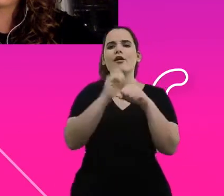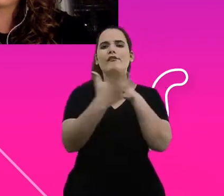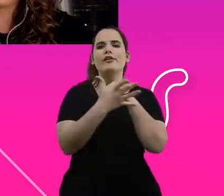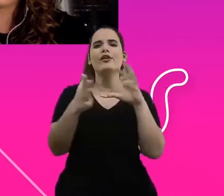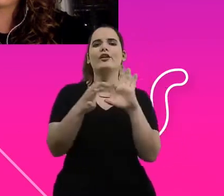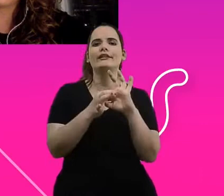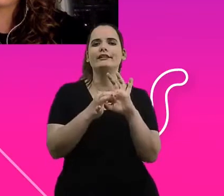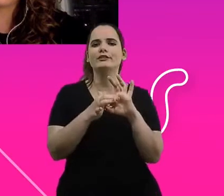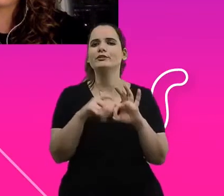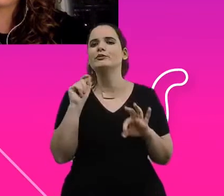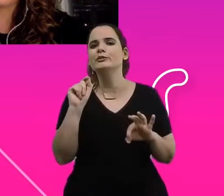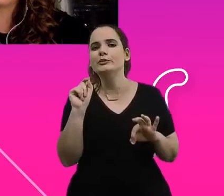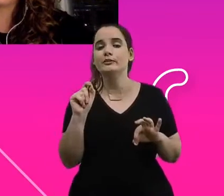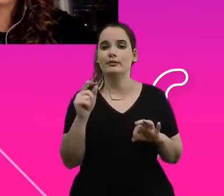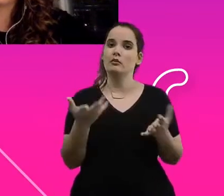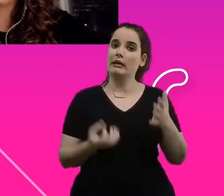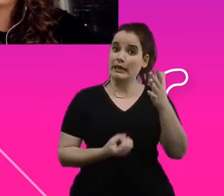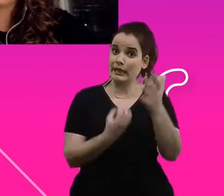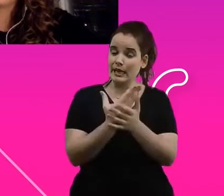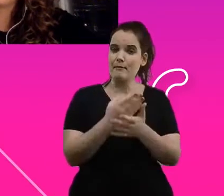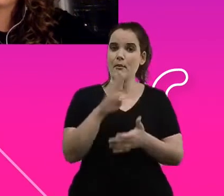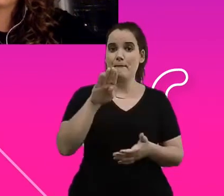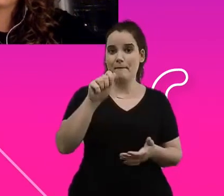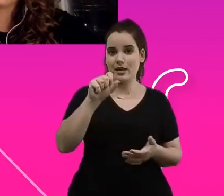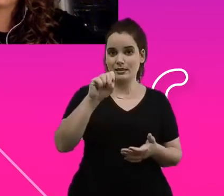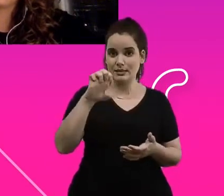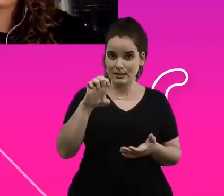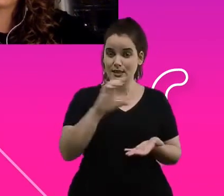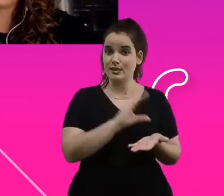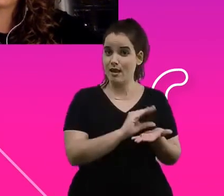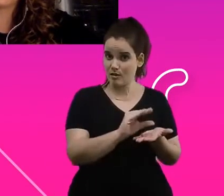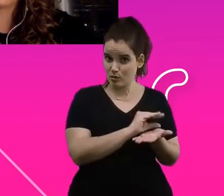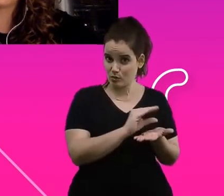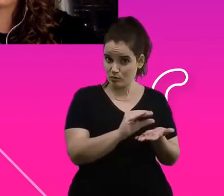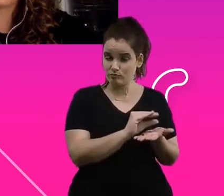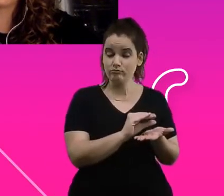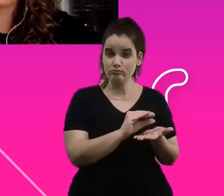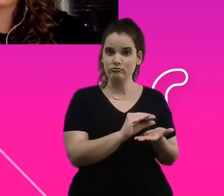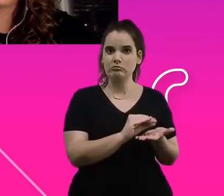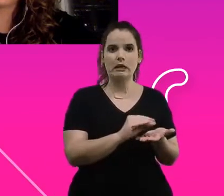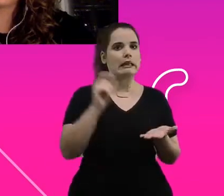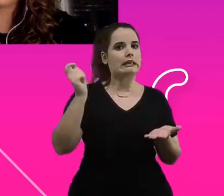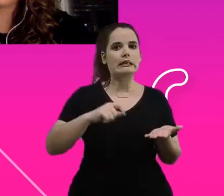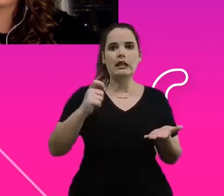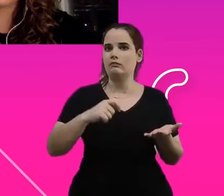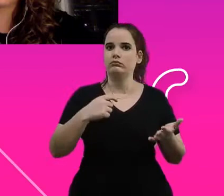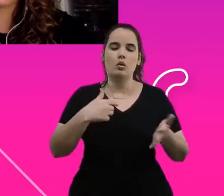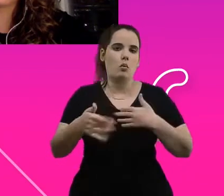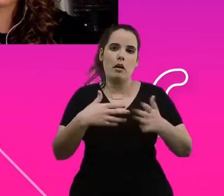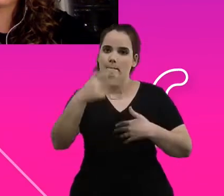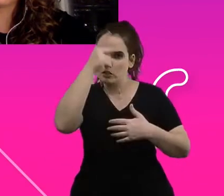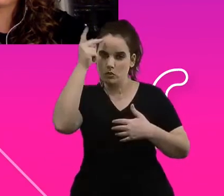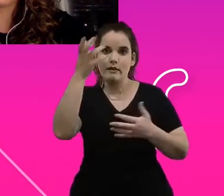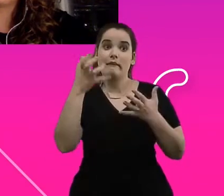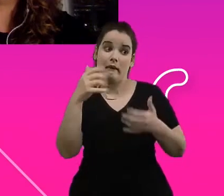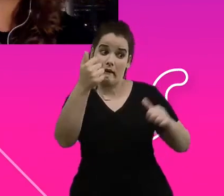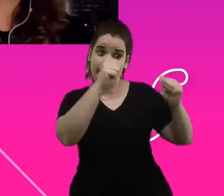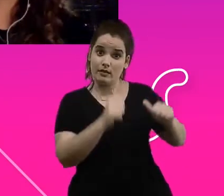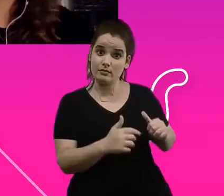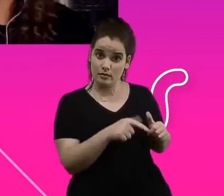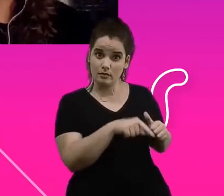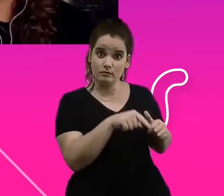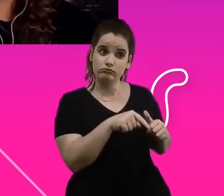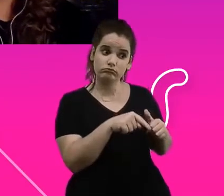de dados nacional com dados que podiam ser utilizados por todos os que quisessem analisar dados, e esses